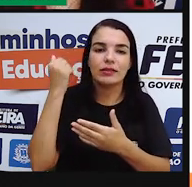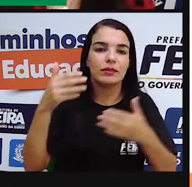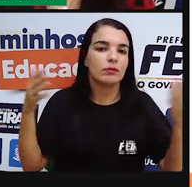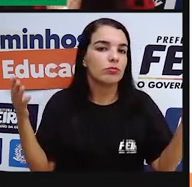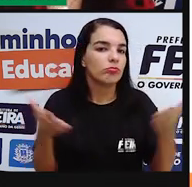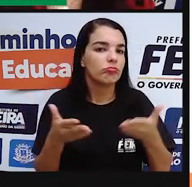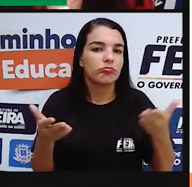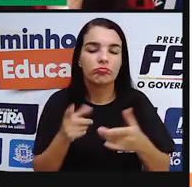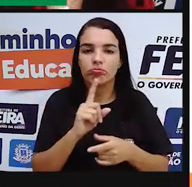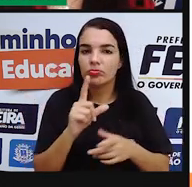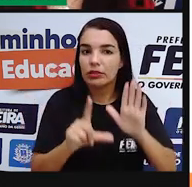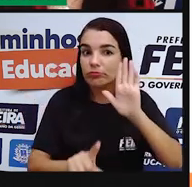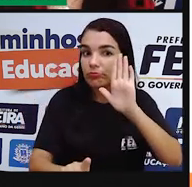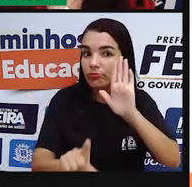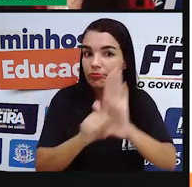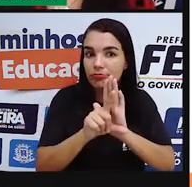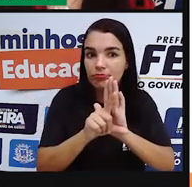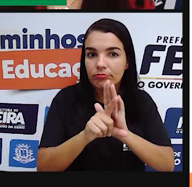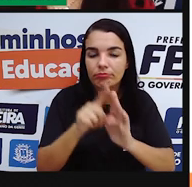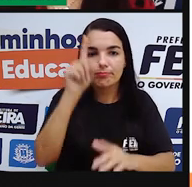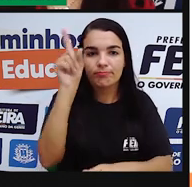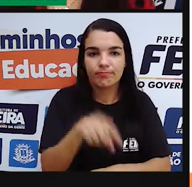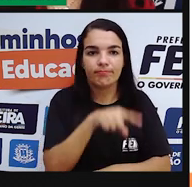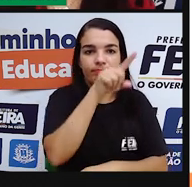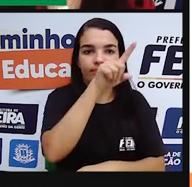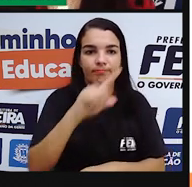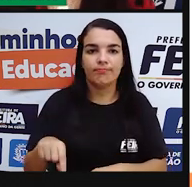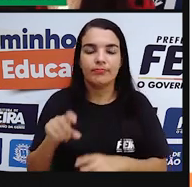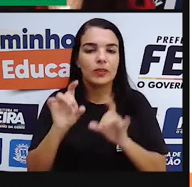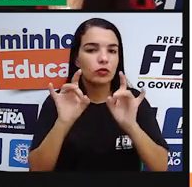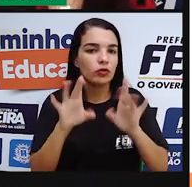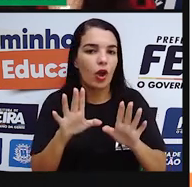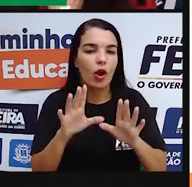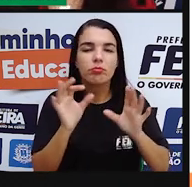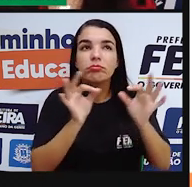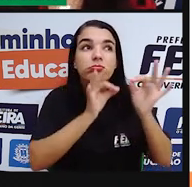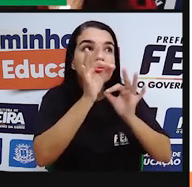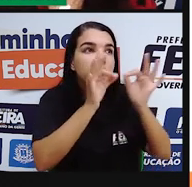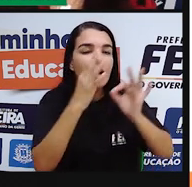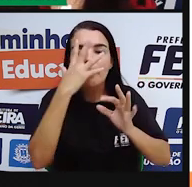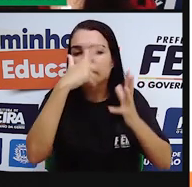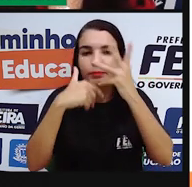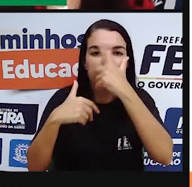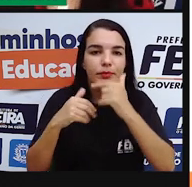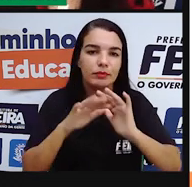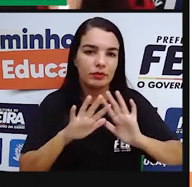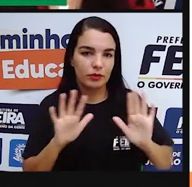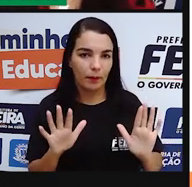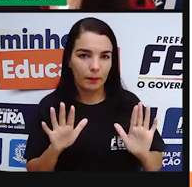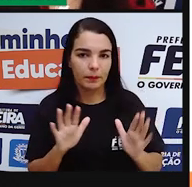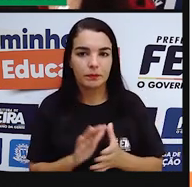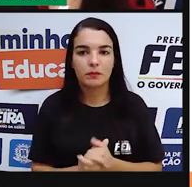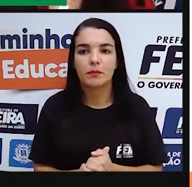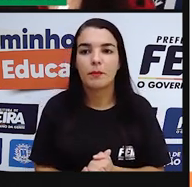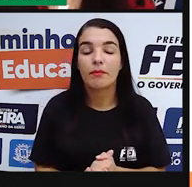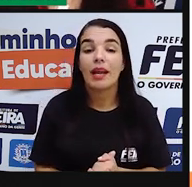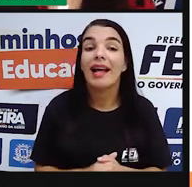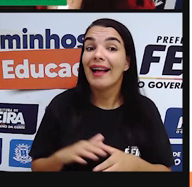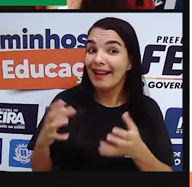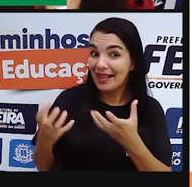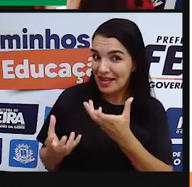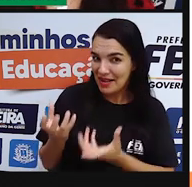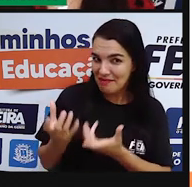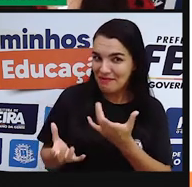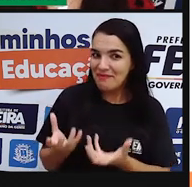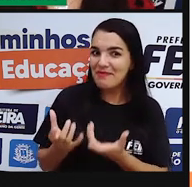lei, esses balões, eles são usados agora somente como ornamentação. A fogueira